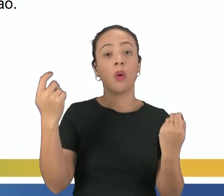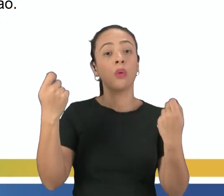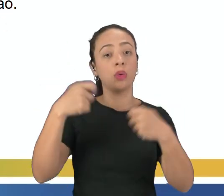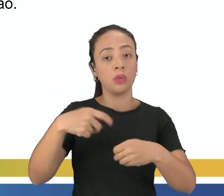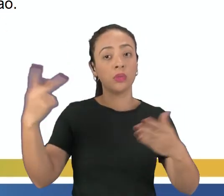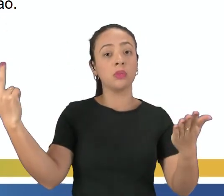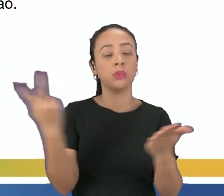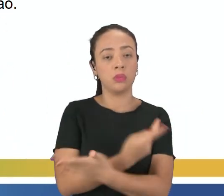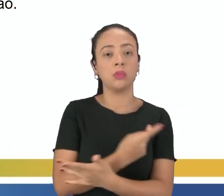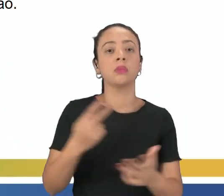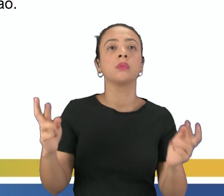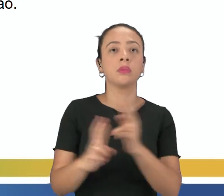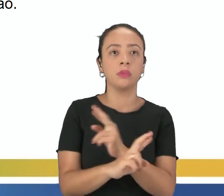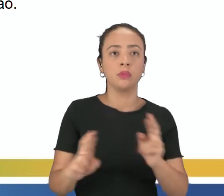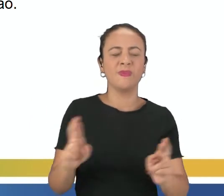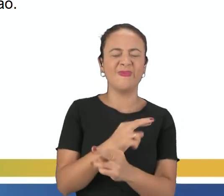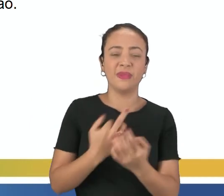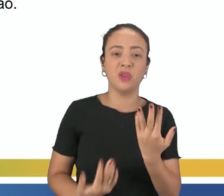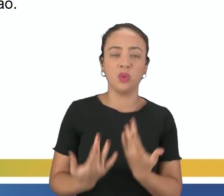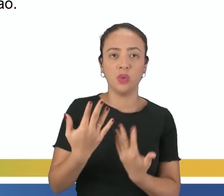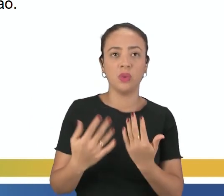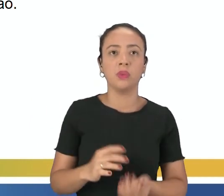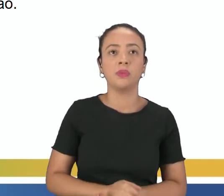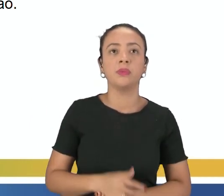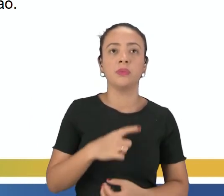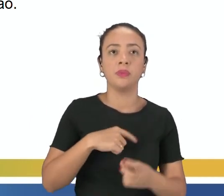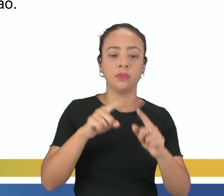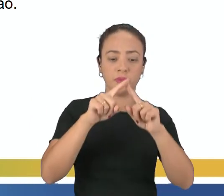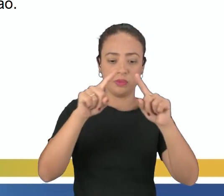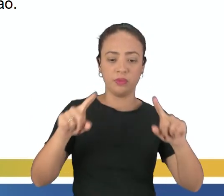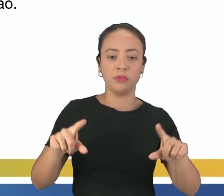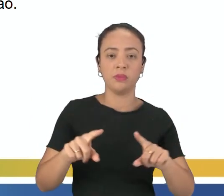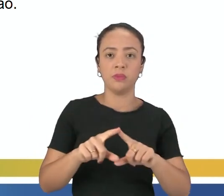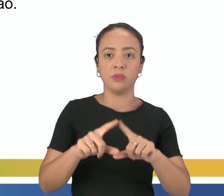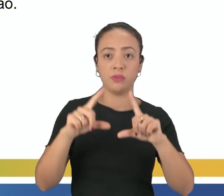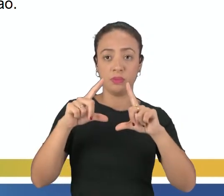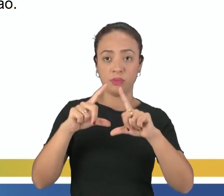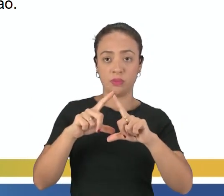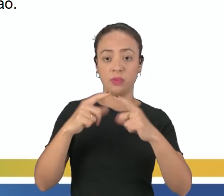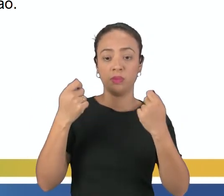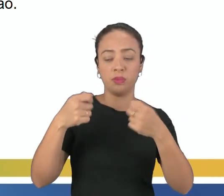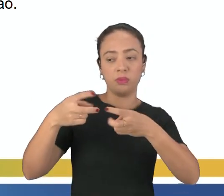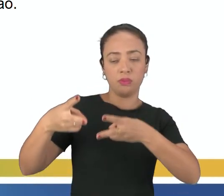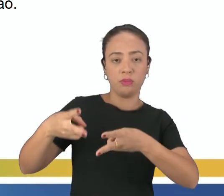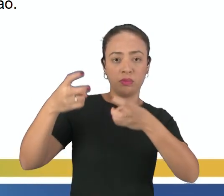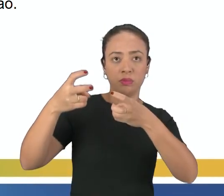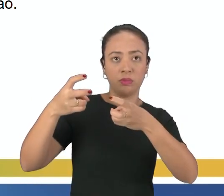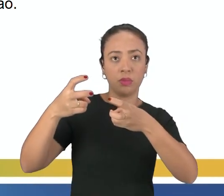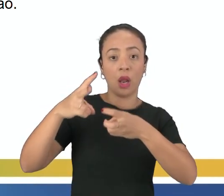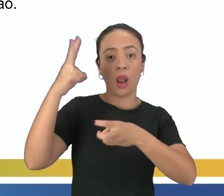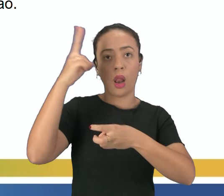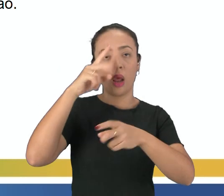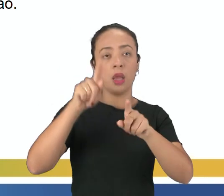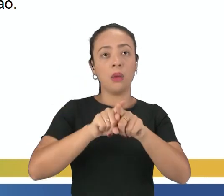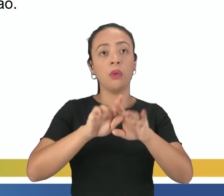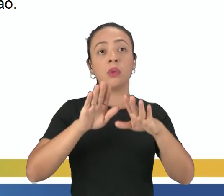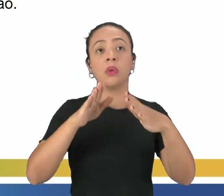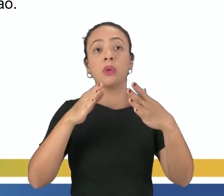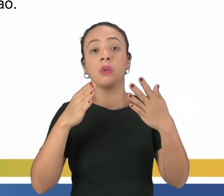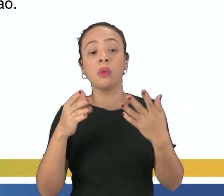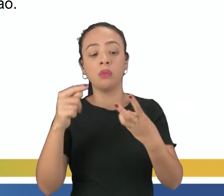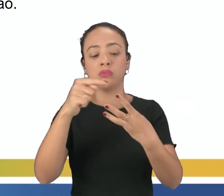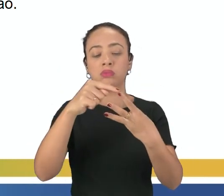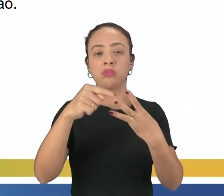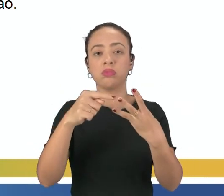reação, tá? Então, a gente tem aqui o símbolo do triângulo e a gente vai identificar e relembrar quais são as 3